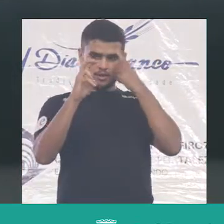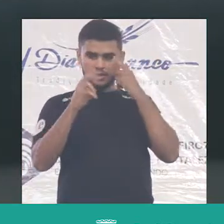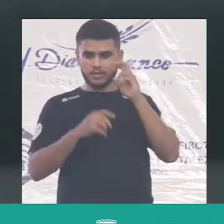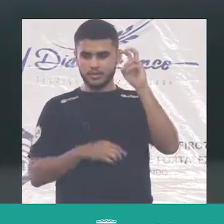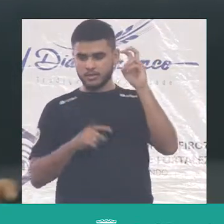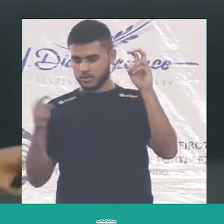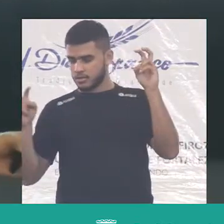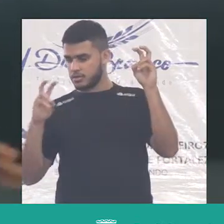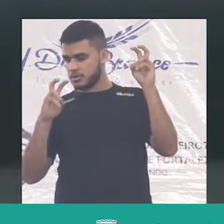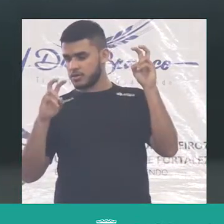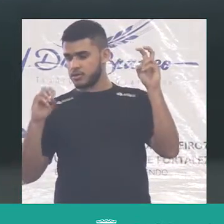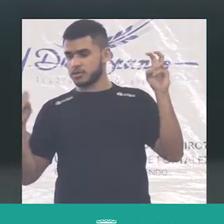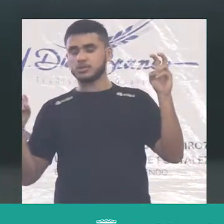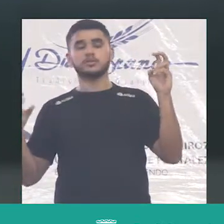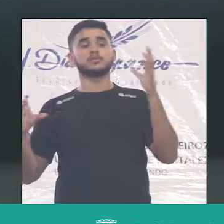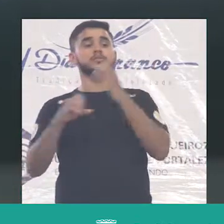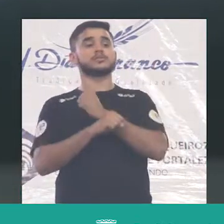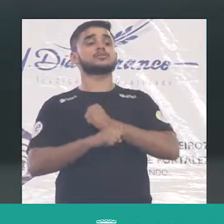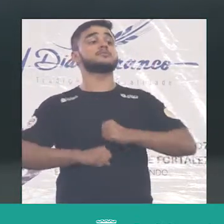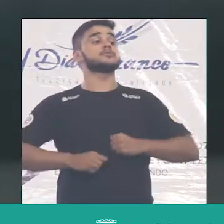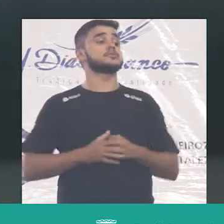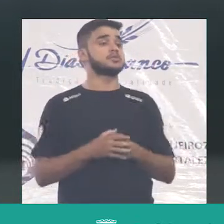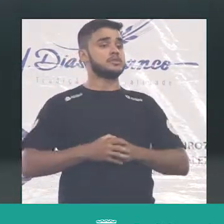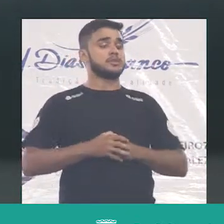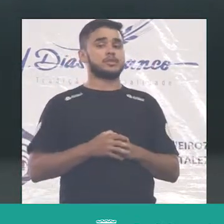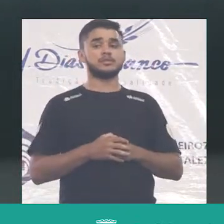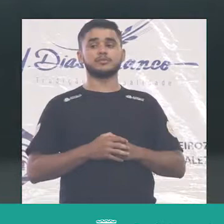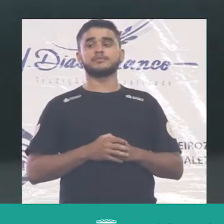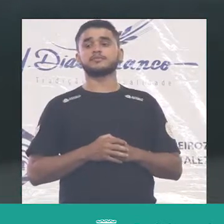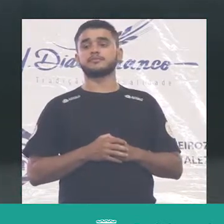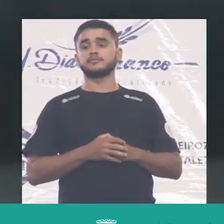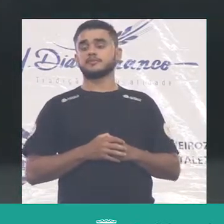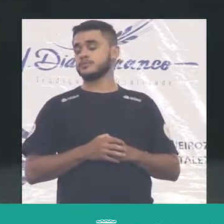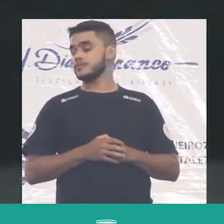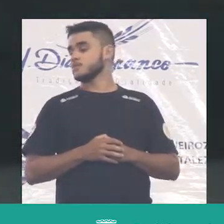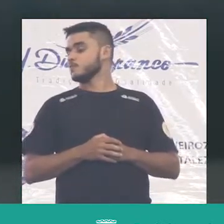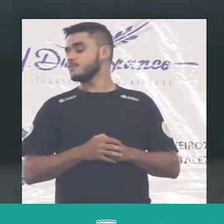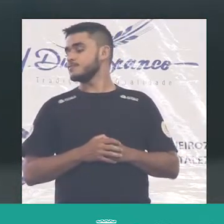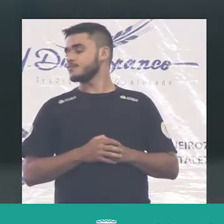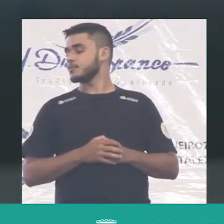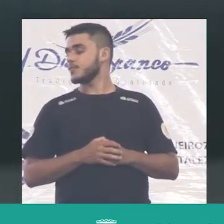teria que só pegar isso aí e multiplicar por 5. Vamos ver o que ele fala na questão.